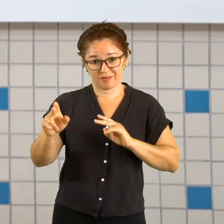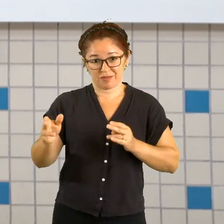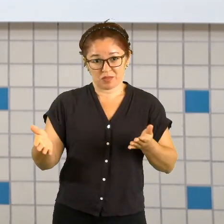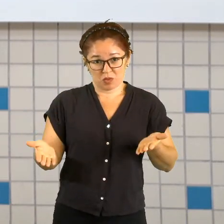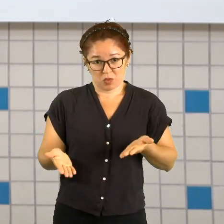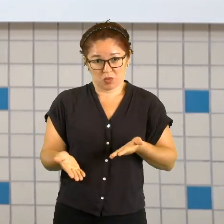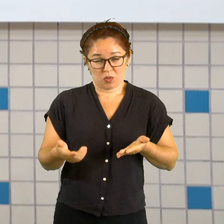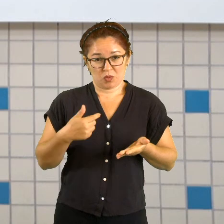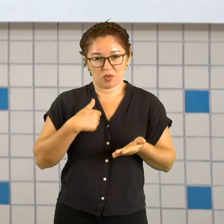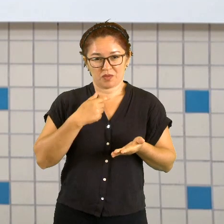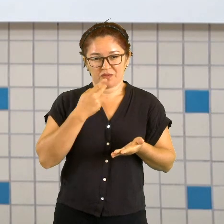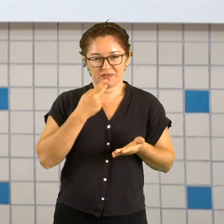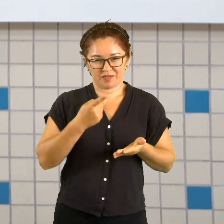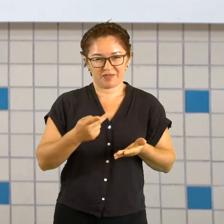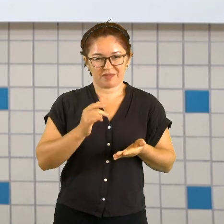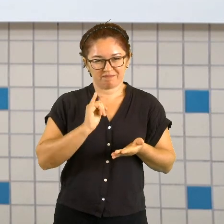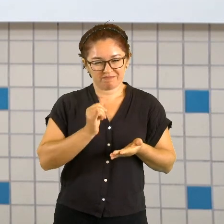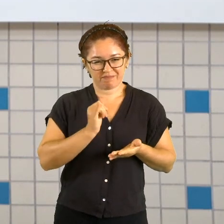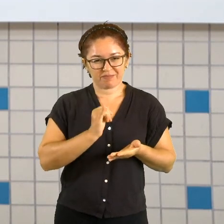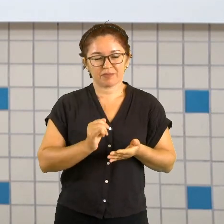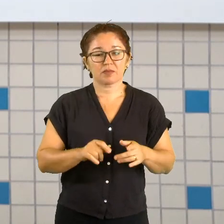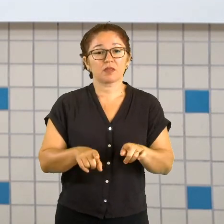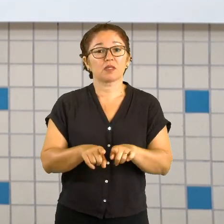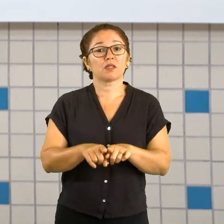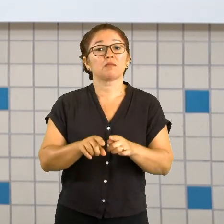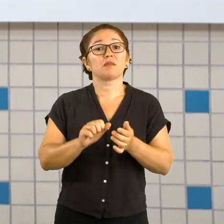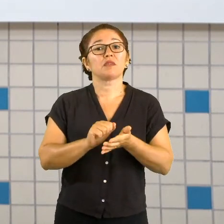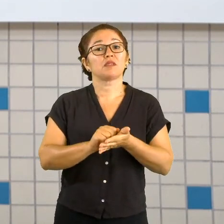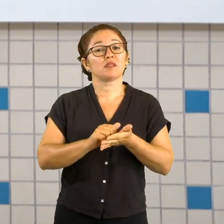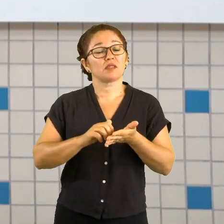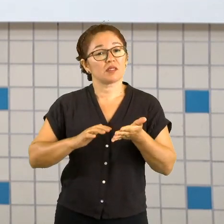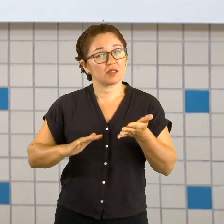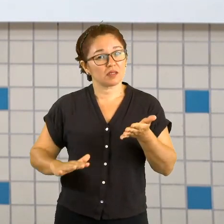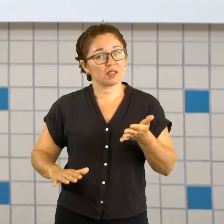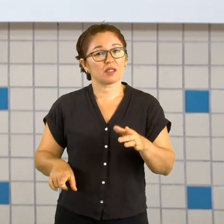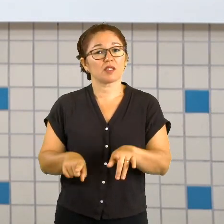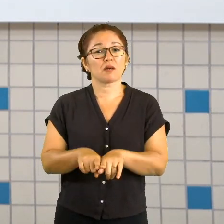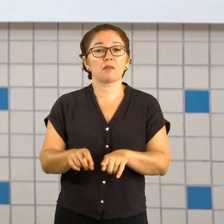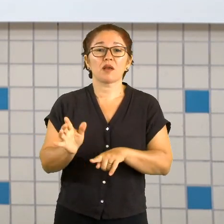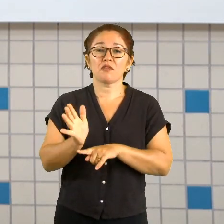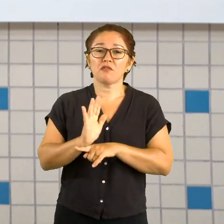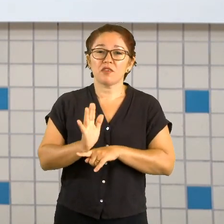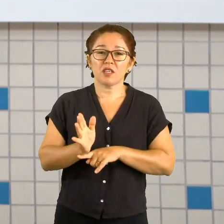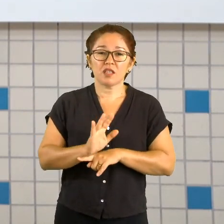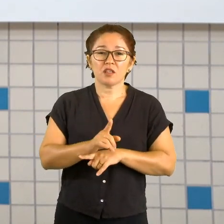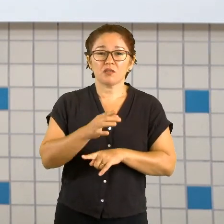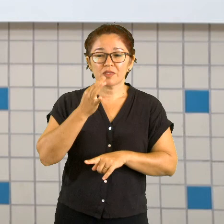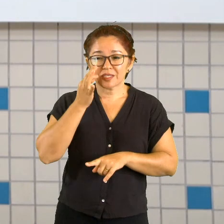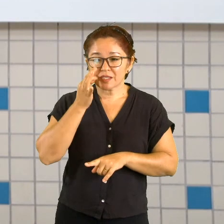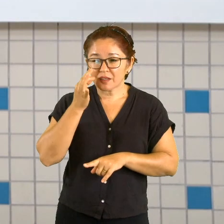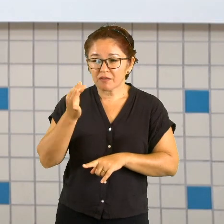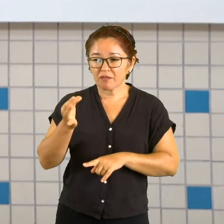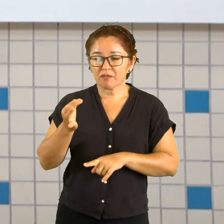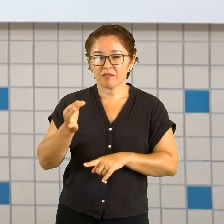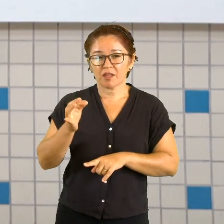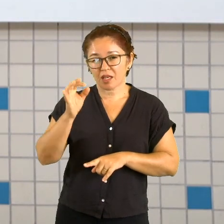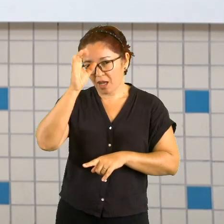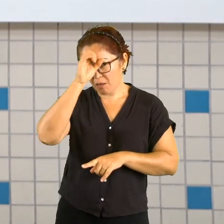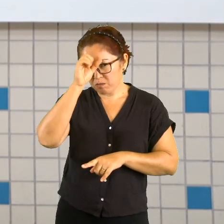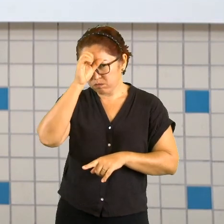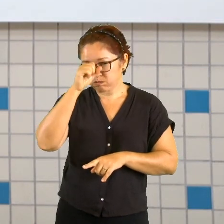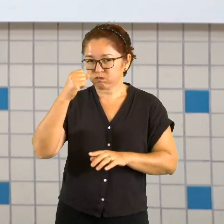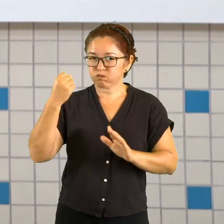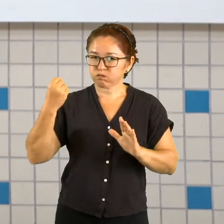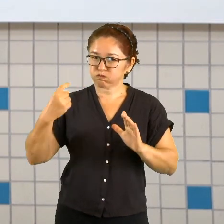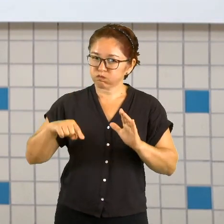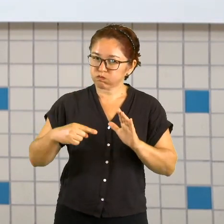na aula de hoje, e também exercícios e vídeos que você pode aprofundar o seu conhecimento sobre